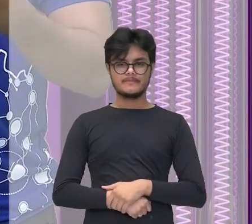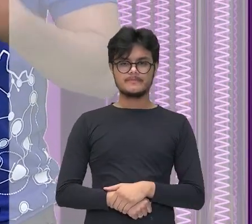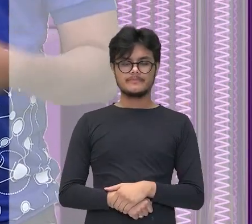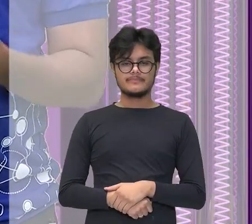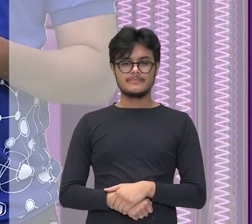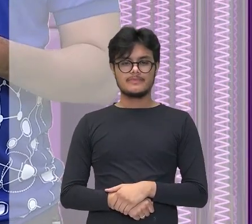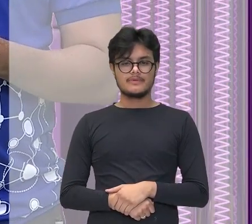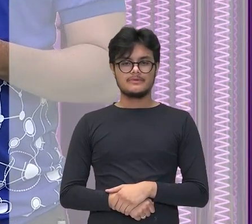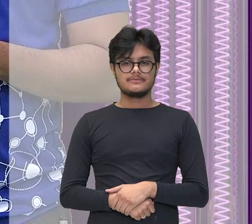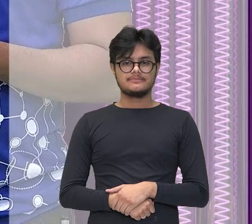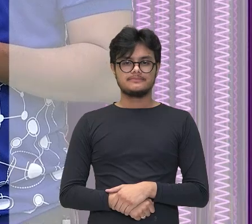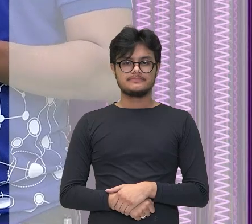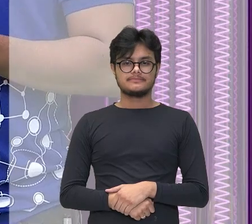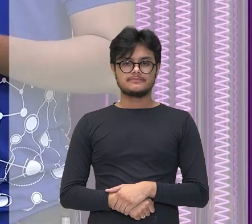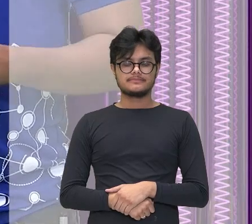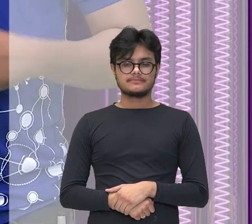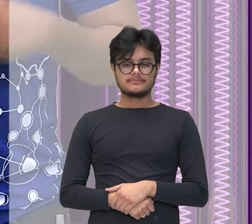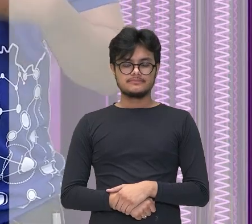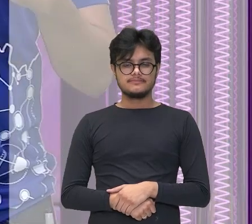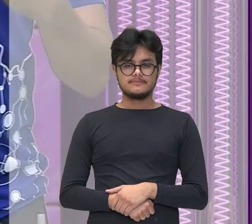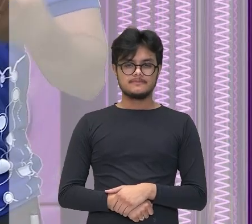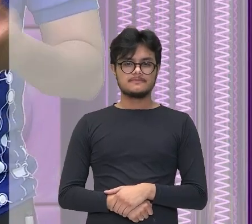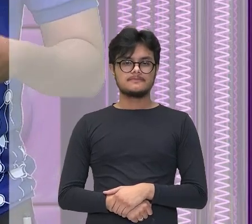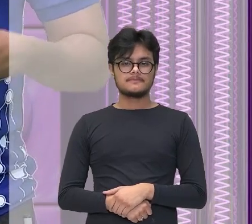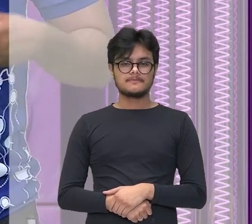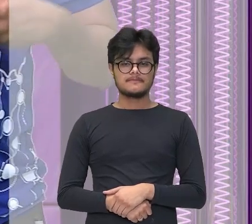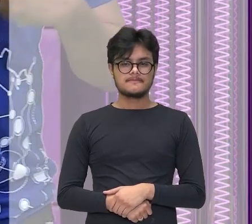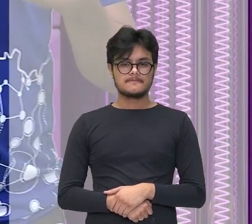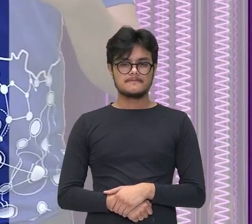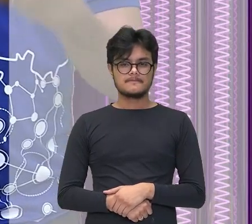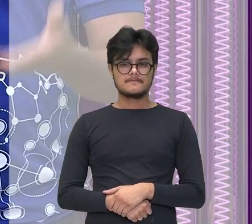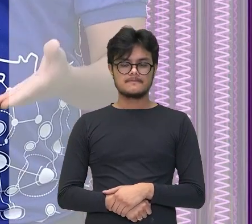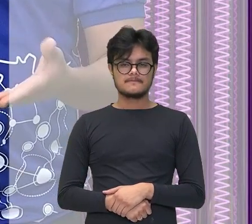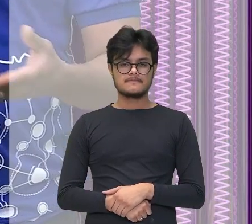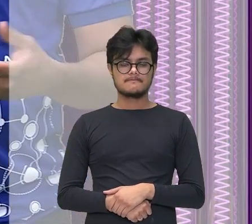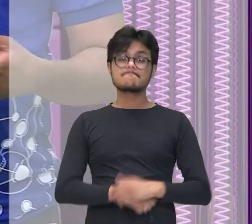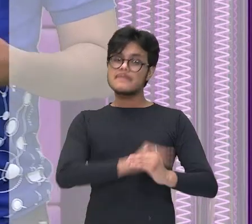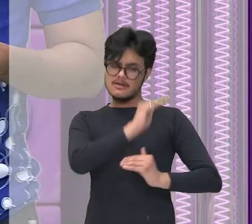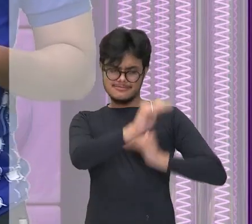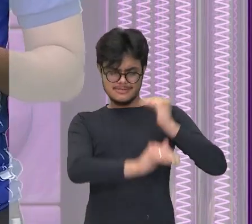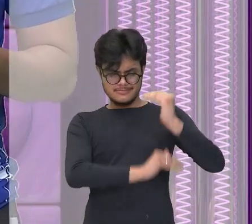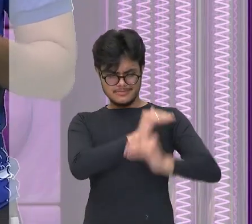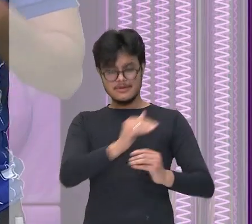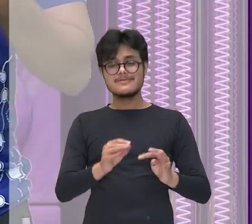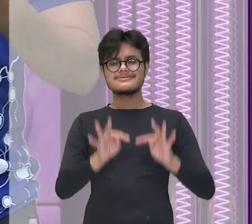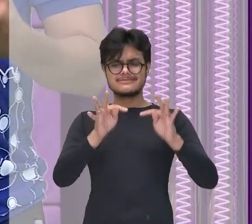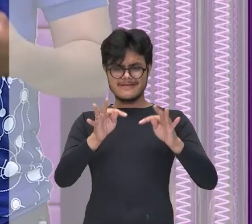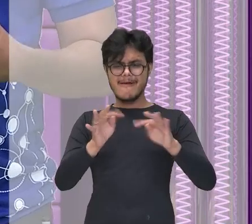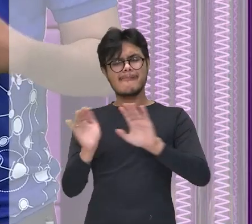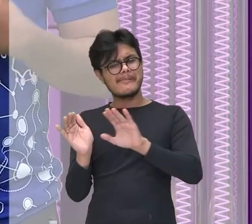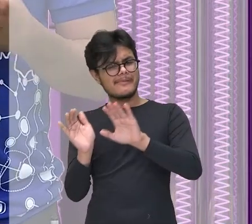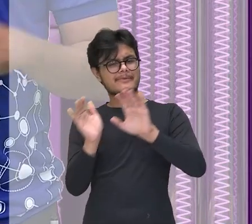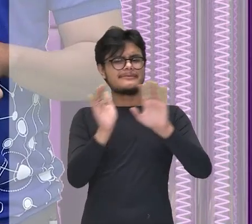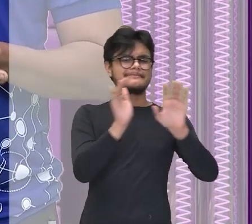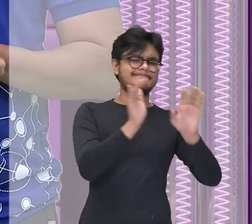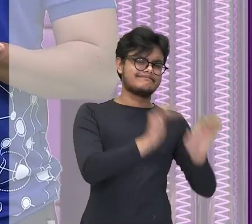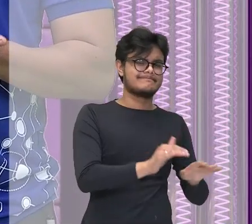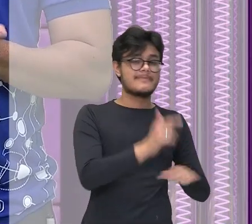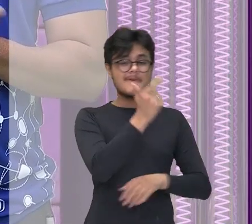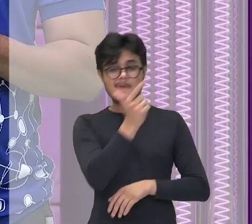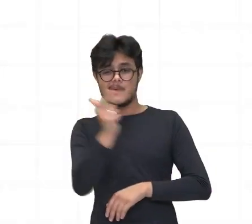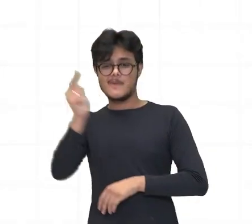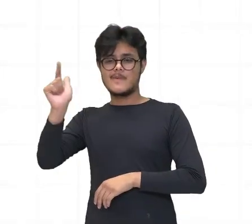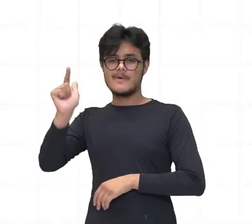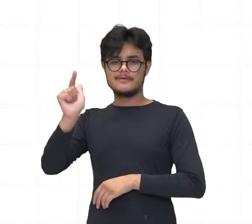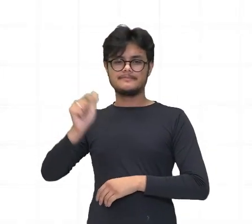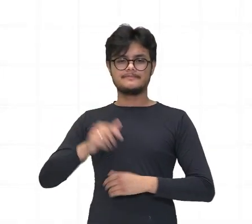o bit, depois foi o byte. E aí, depois nós fomos evoluindo. passa a evoluir as